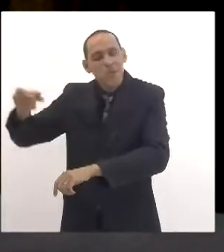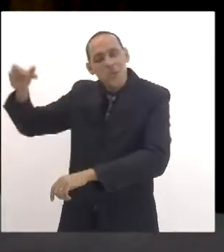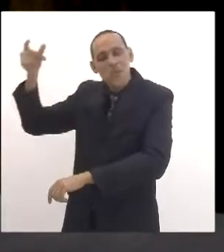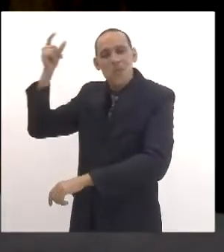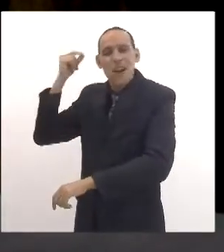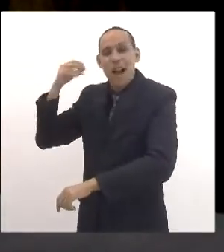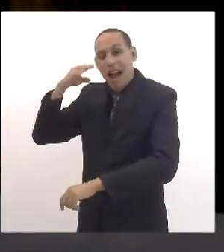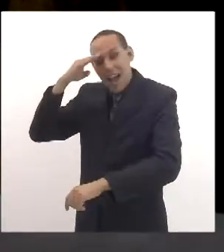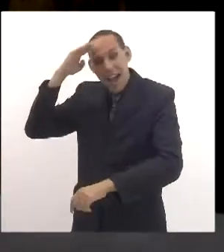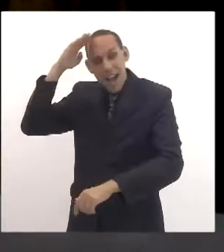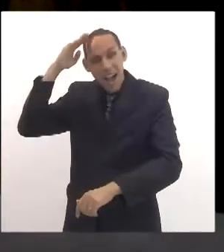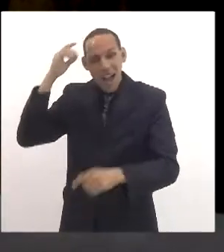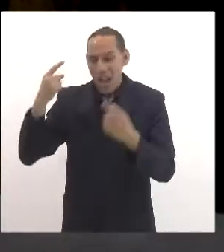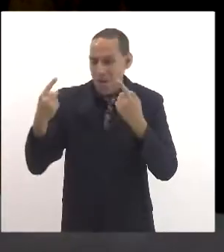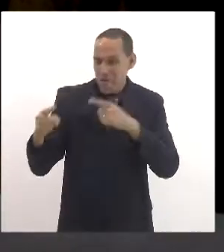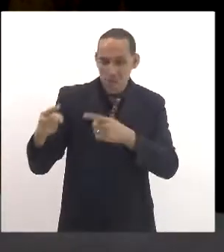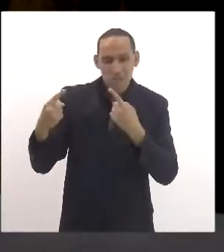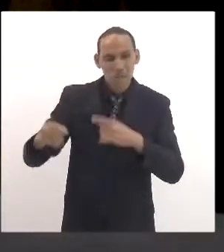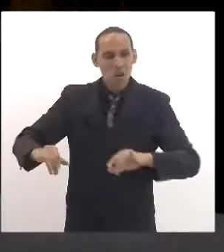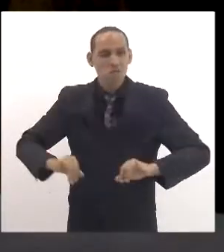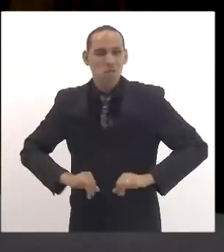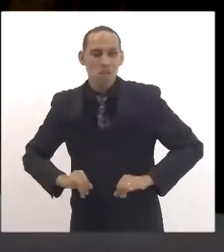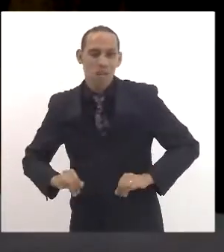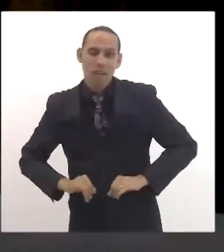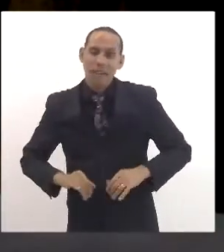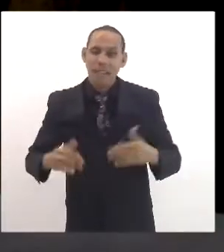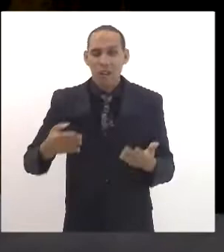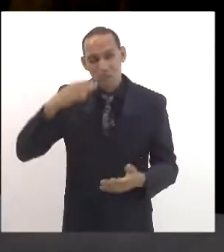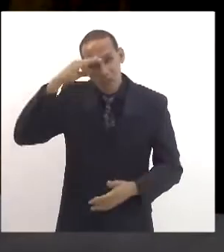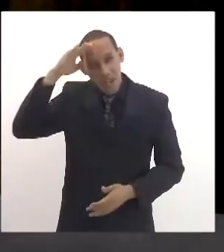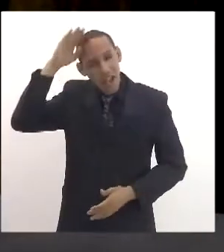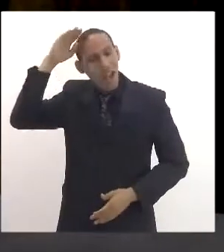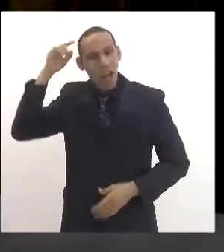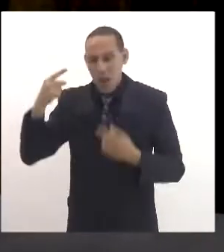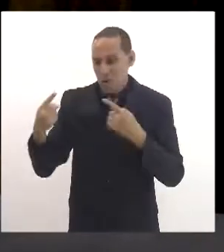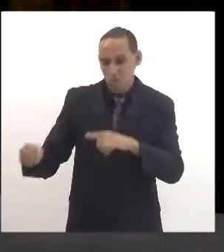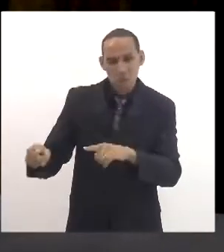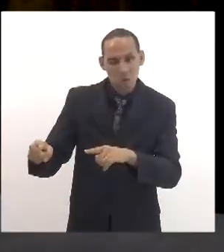vem sendo atacada. Portanto, os ataques à academia não são novos.